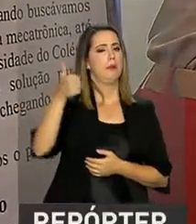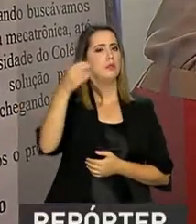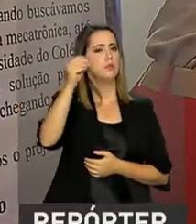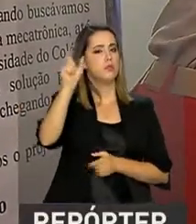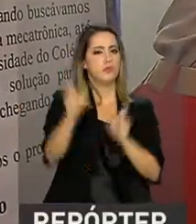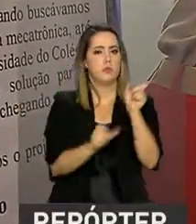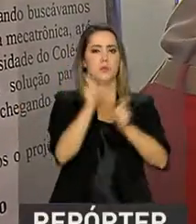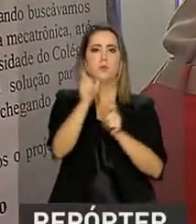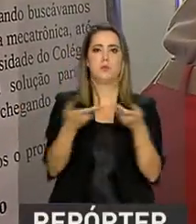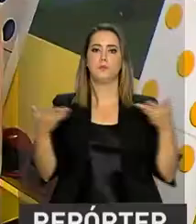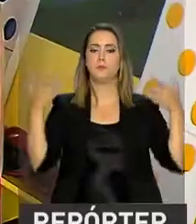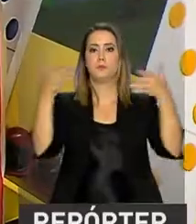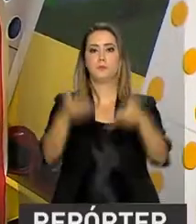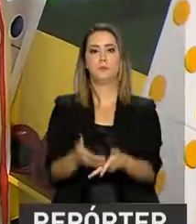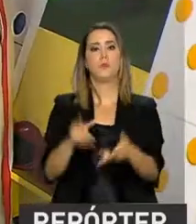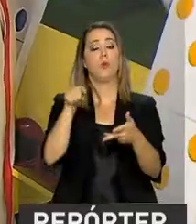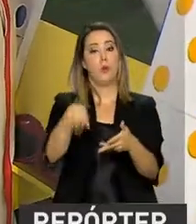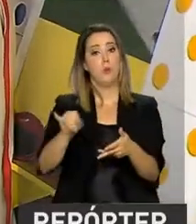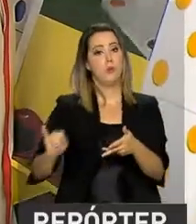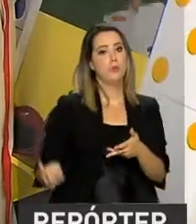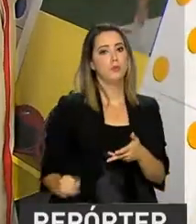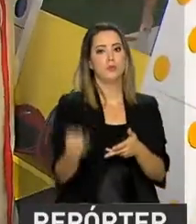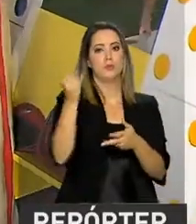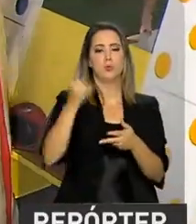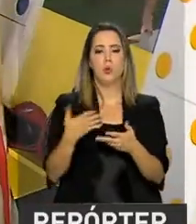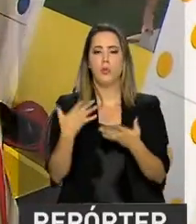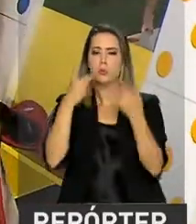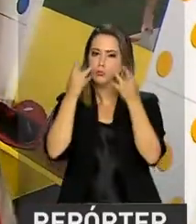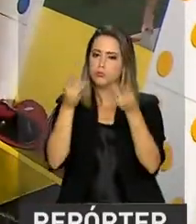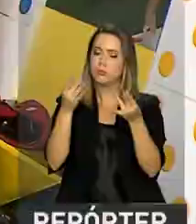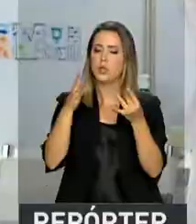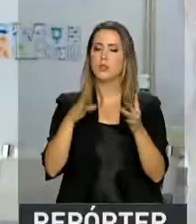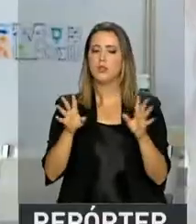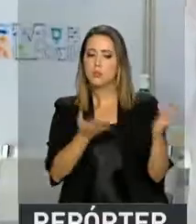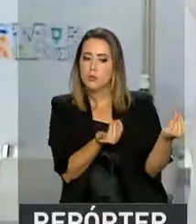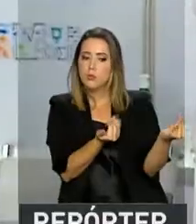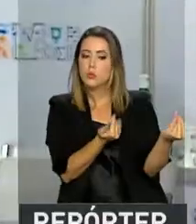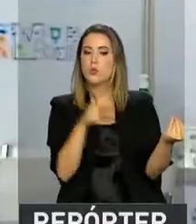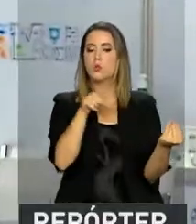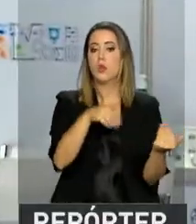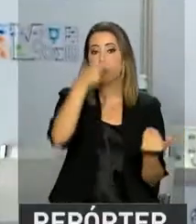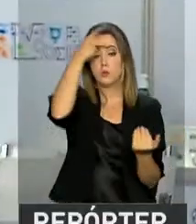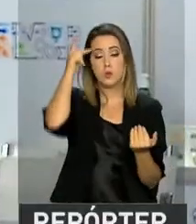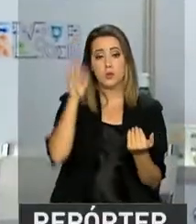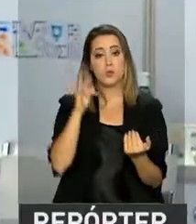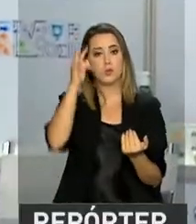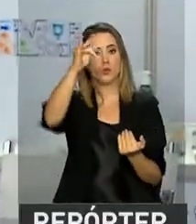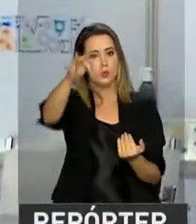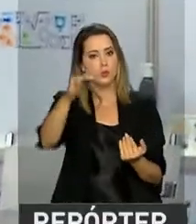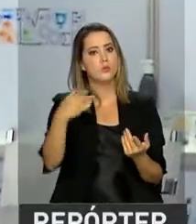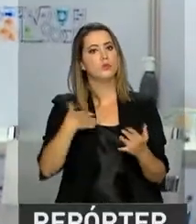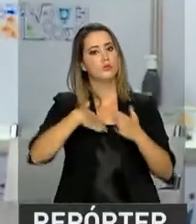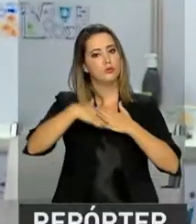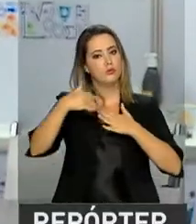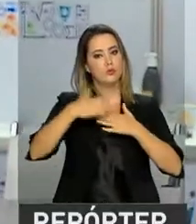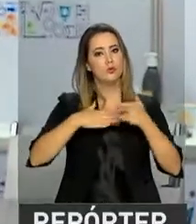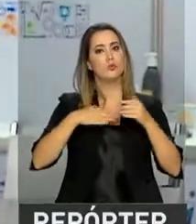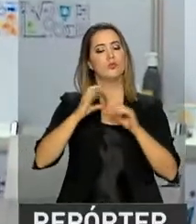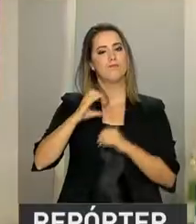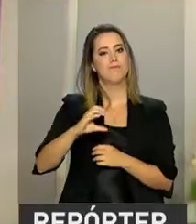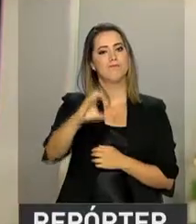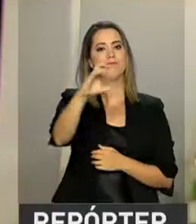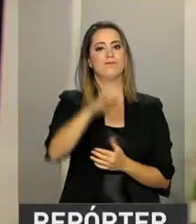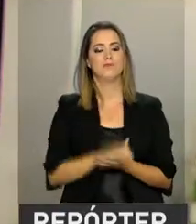pessoas passem por aqui. Uma chance de despertar o interesse nos jovens, para quem sabe, se tornarem futuros